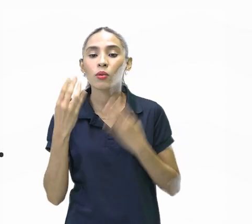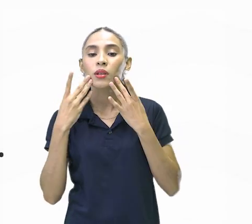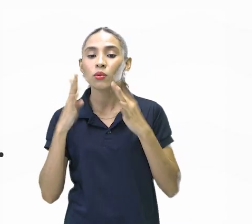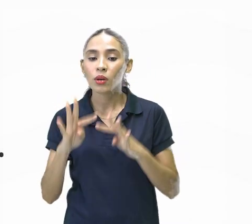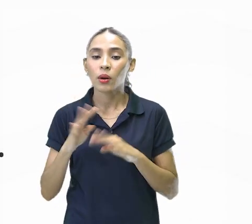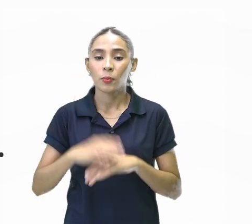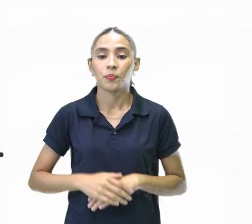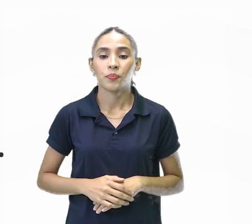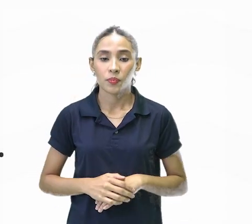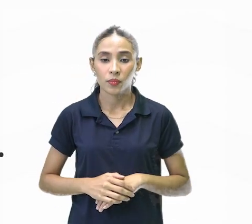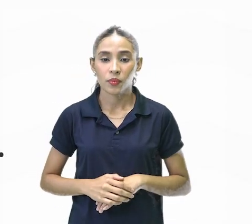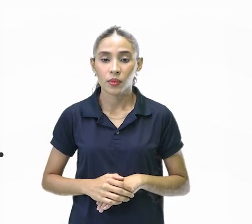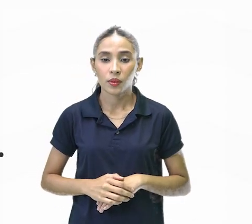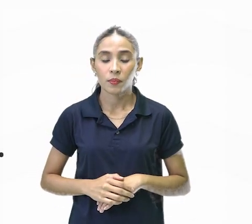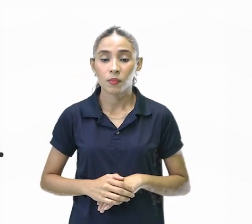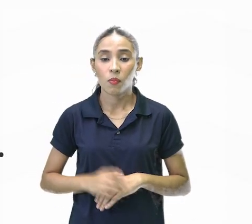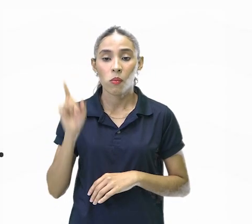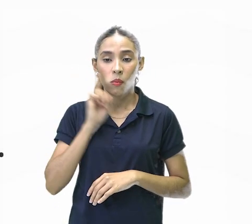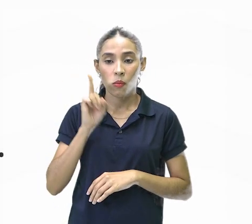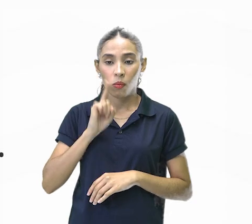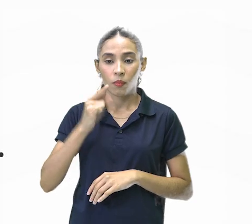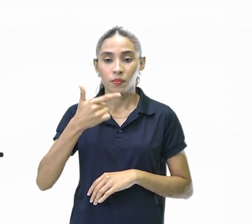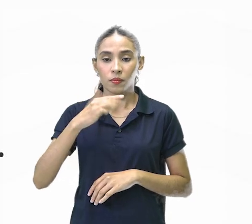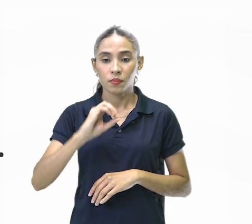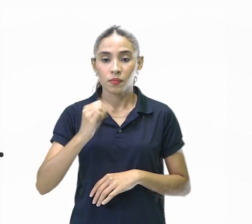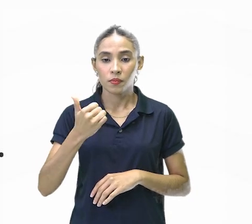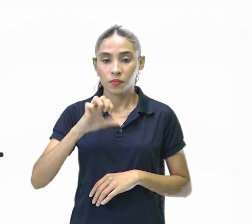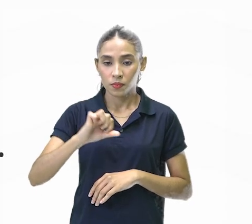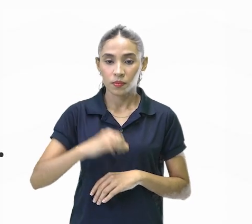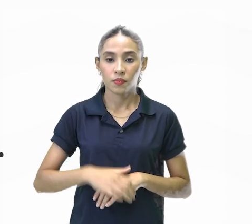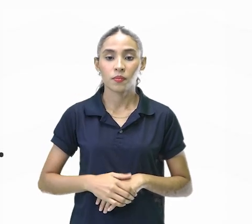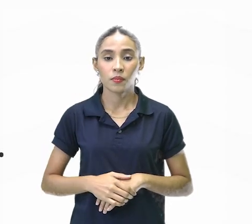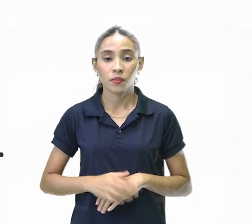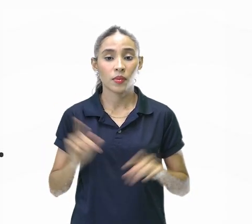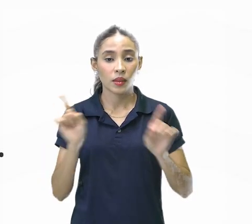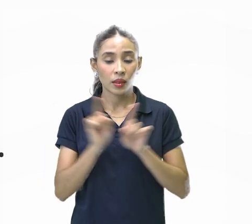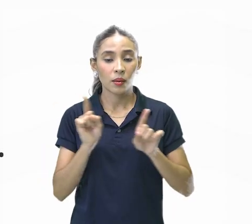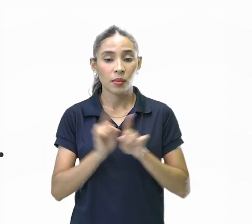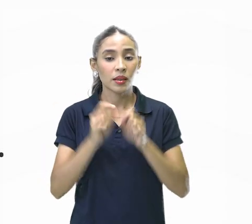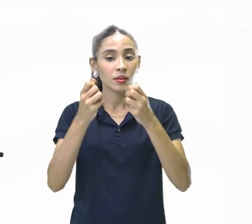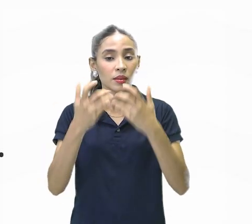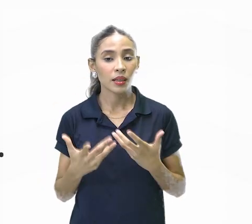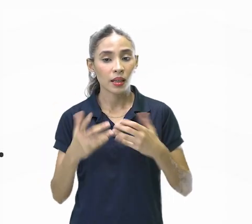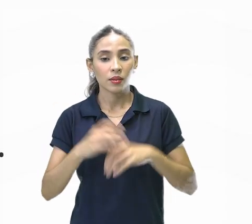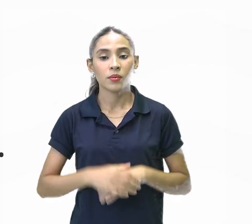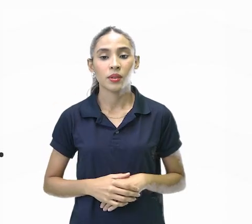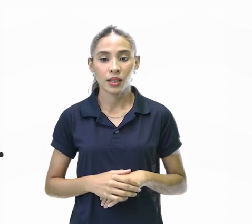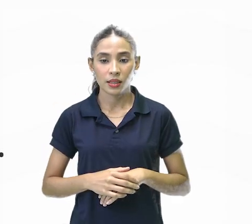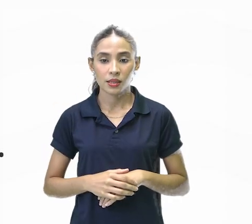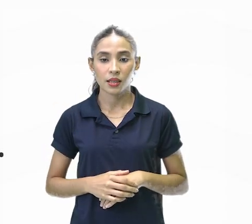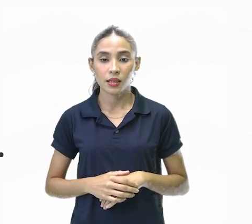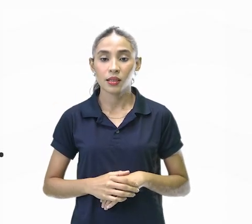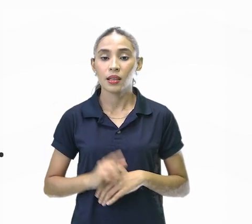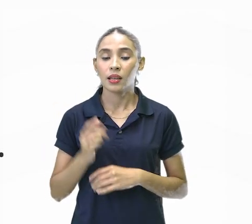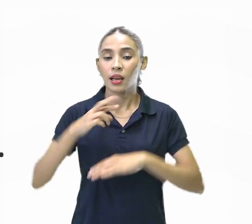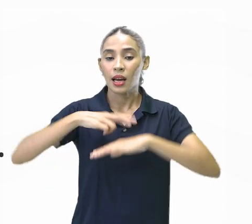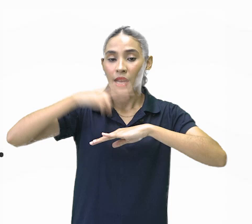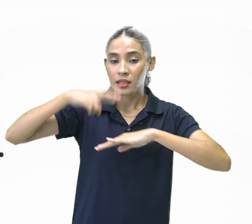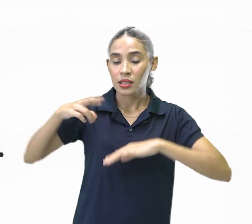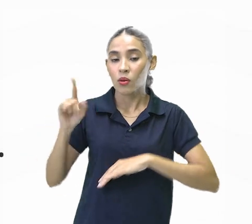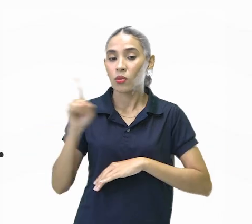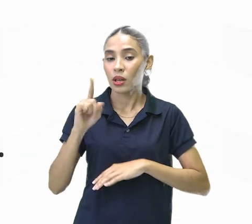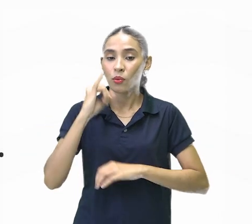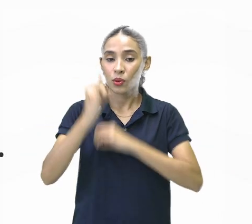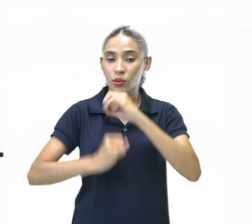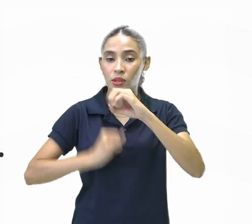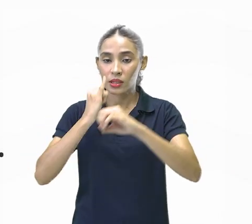nós temos aí, United States 2019. Claro que, ao falar das radiações não